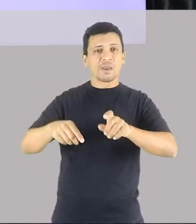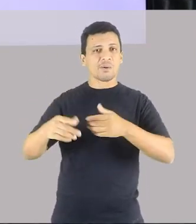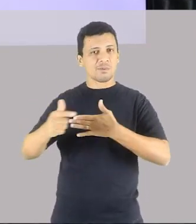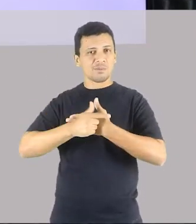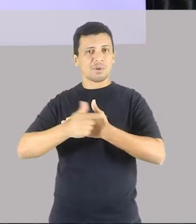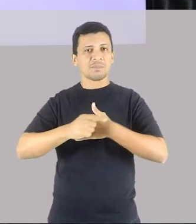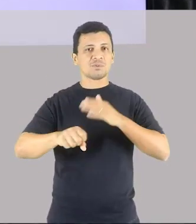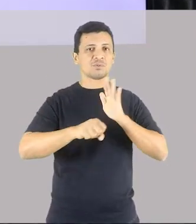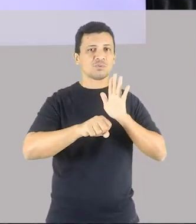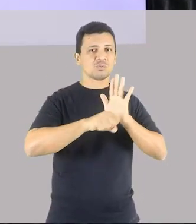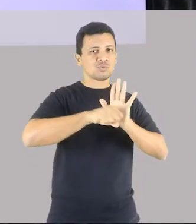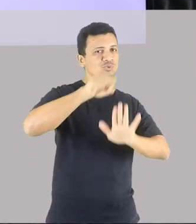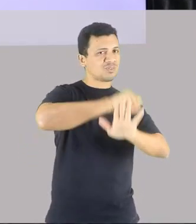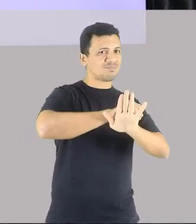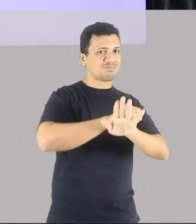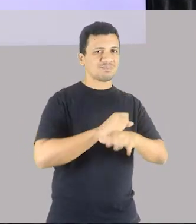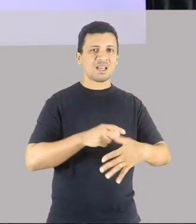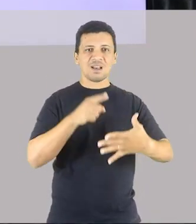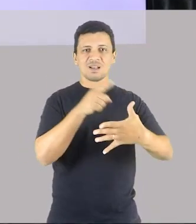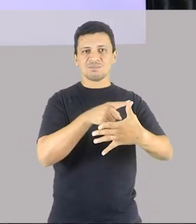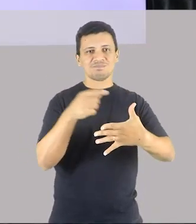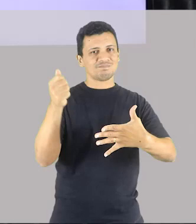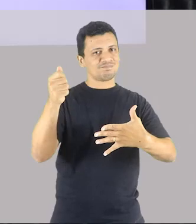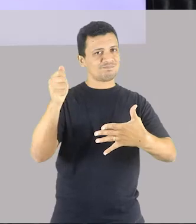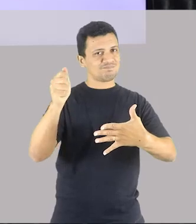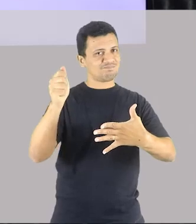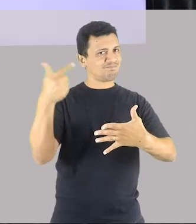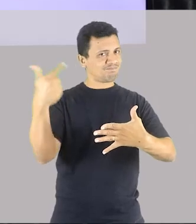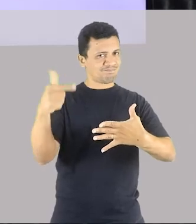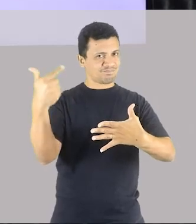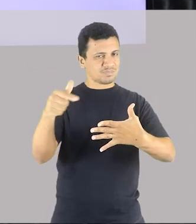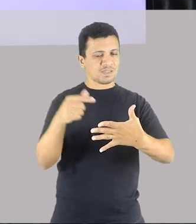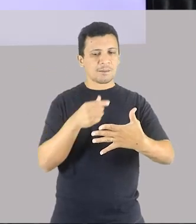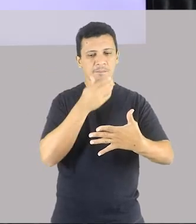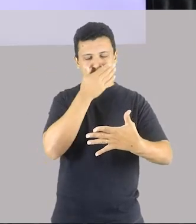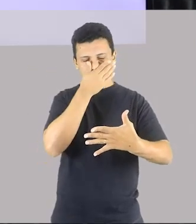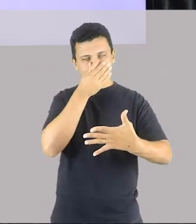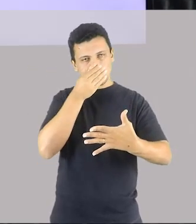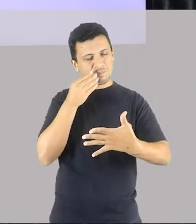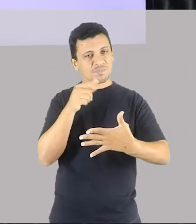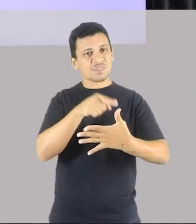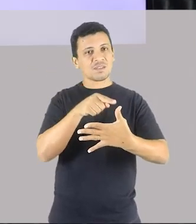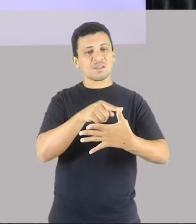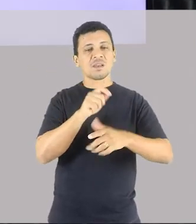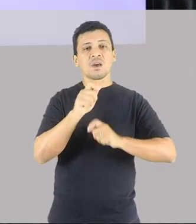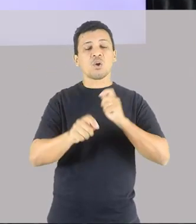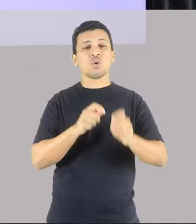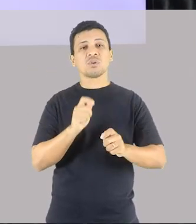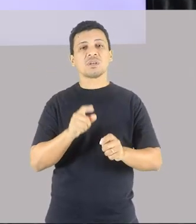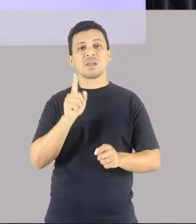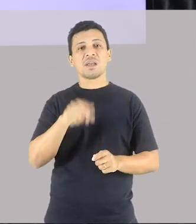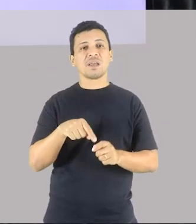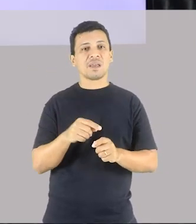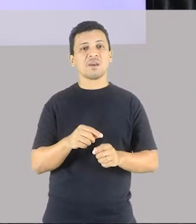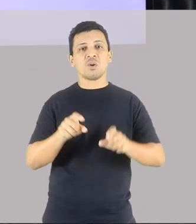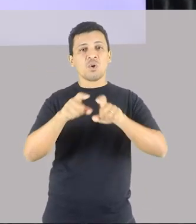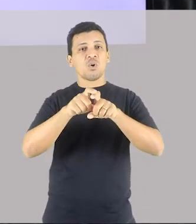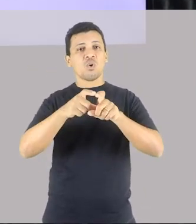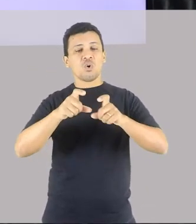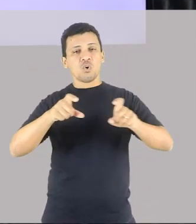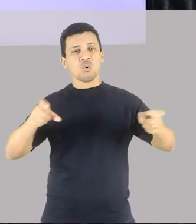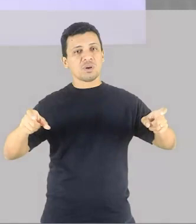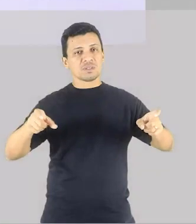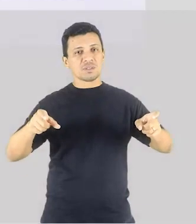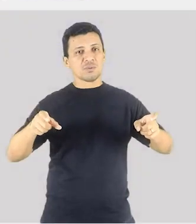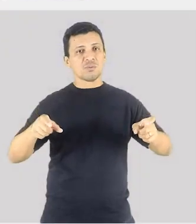Então, na letra A não temos oração subjetiva, e sim uma oração objetiva direta, certo? Quem